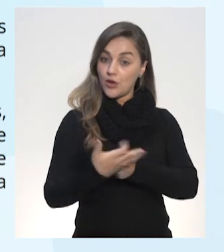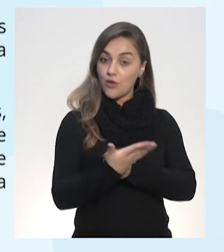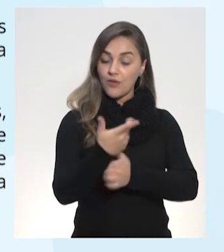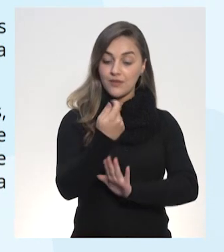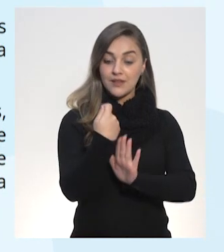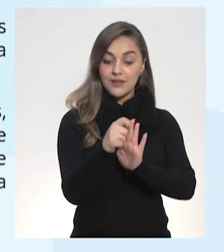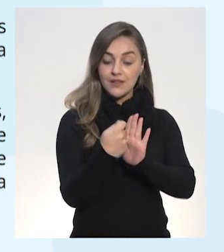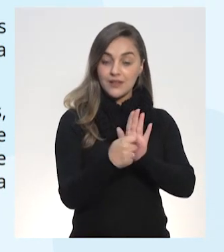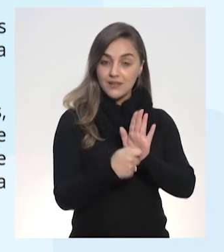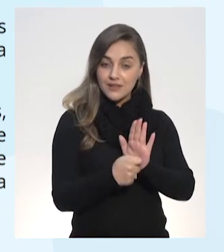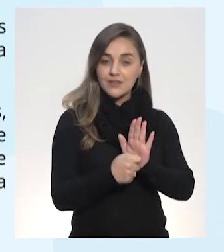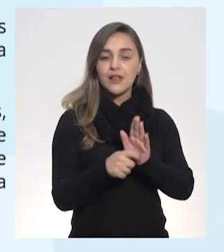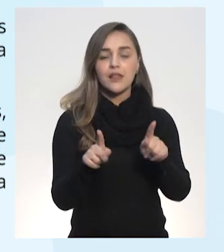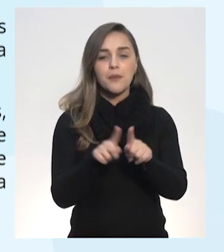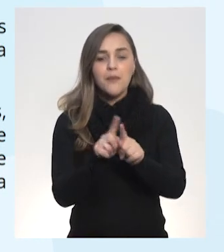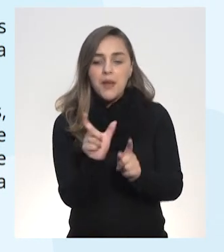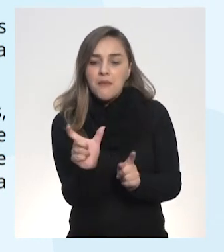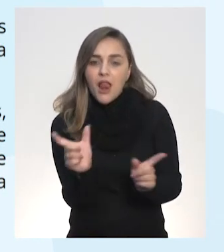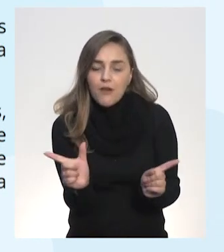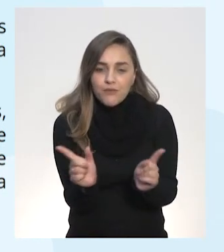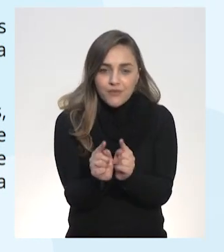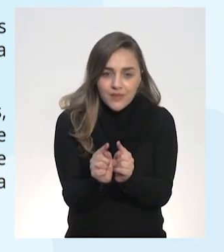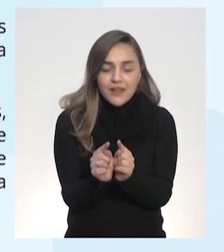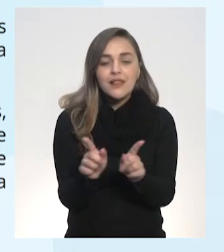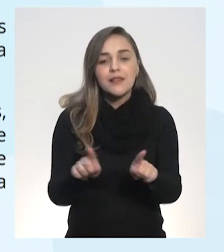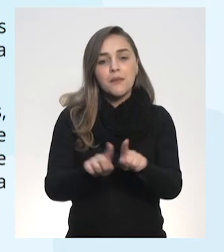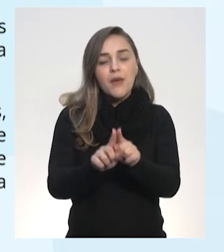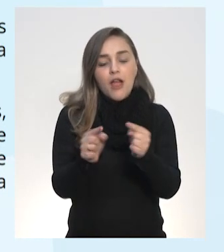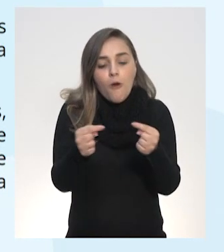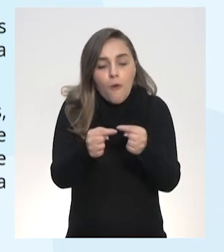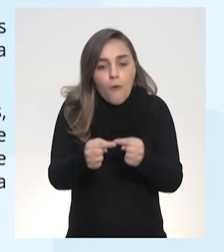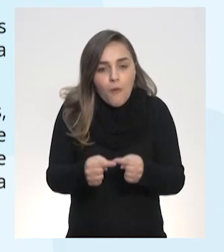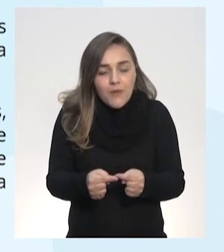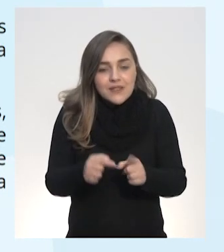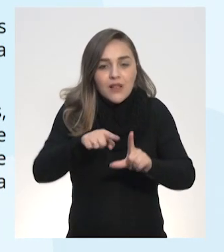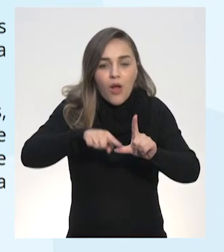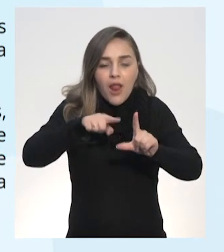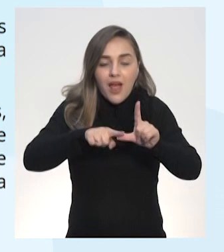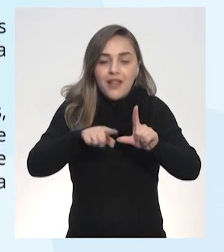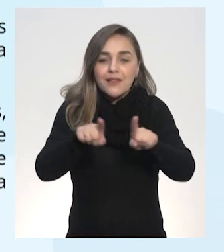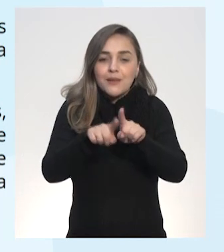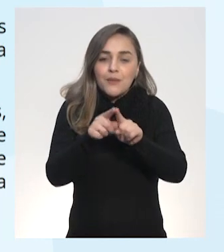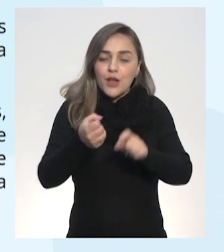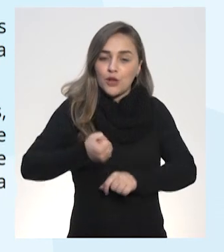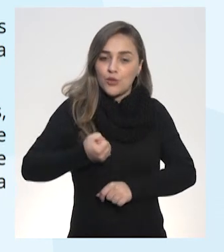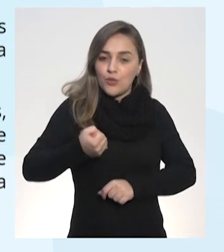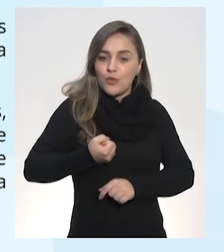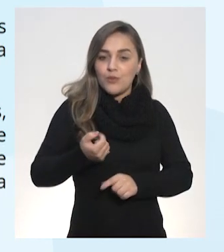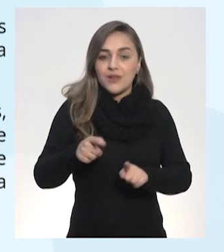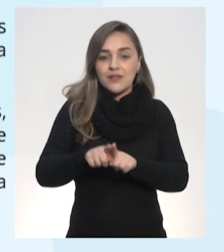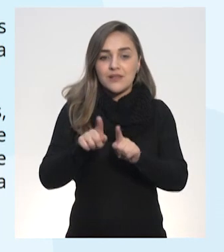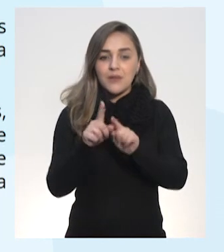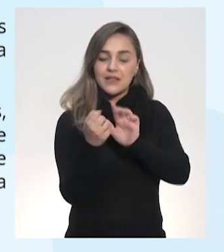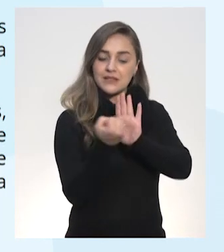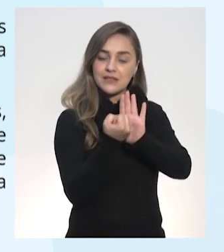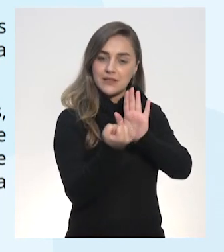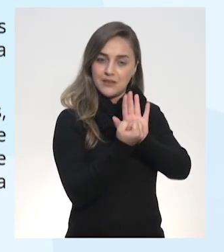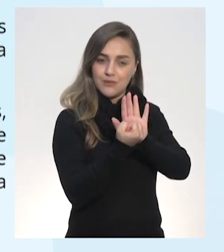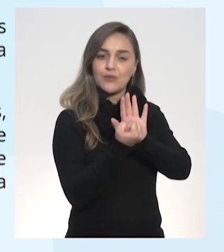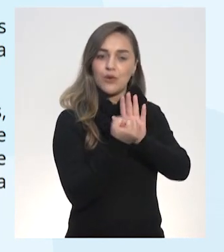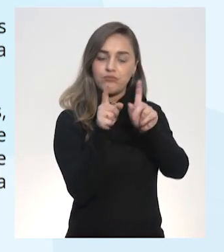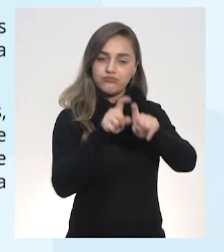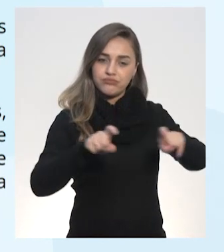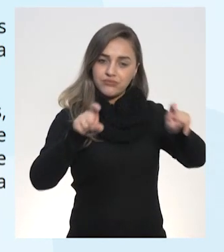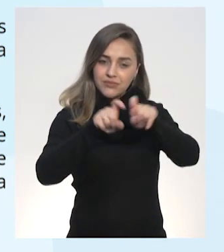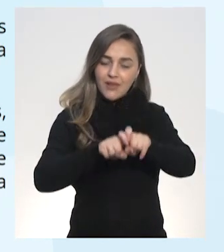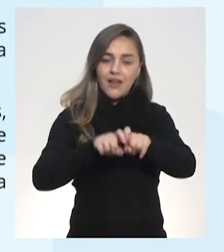escrita, abreviação de palavras, palavras com combinação de letras e números, pictogramas, símbolos gráficos, entre